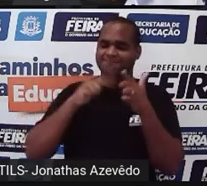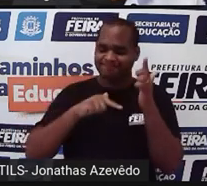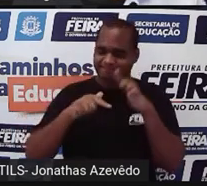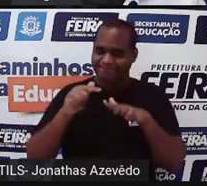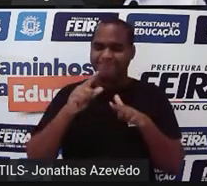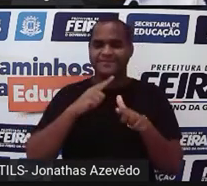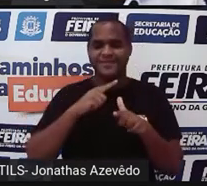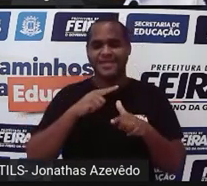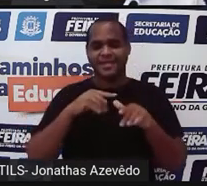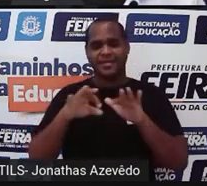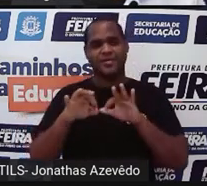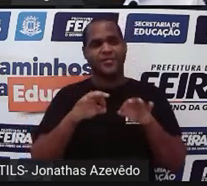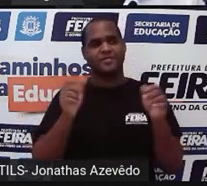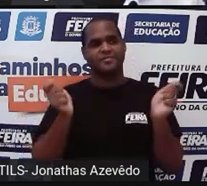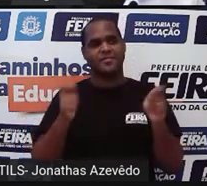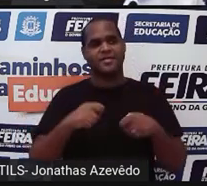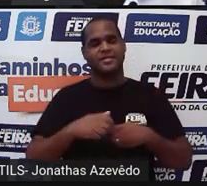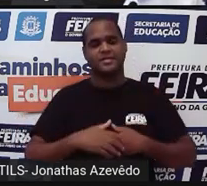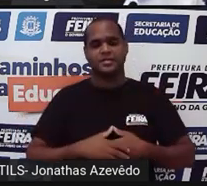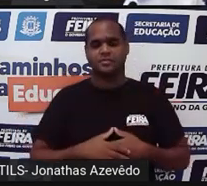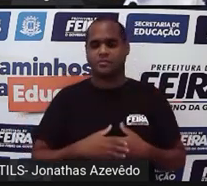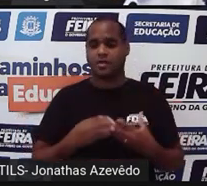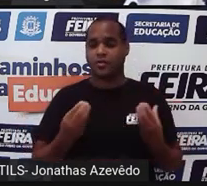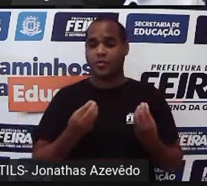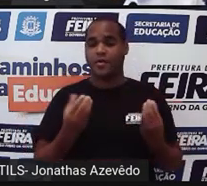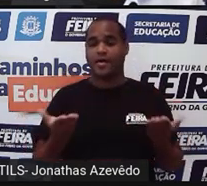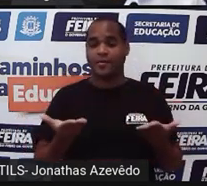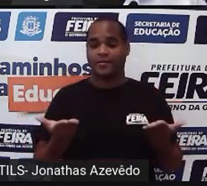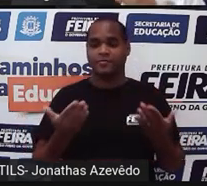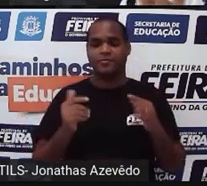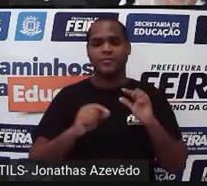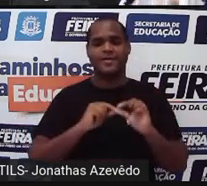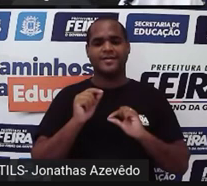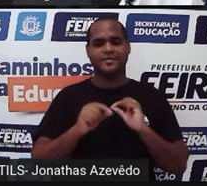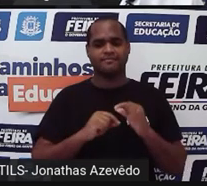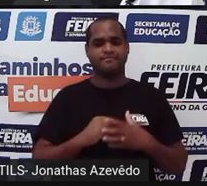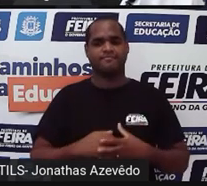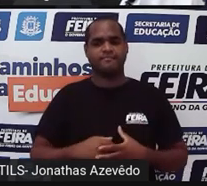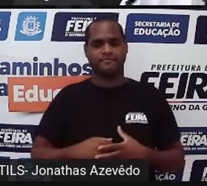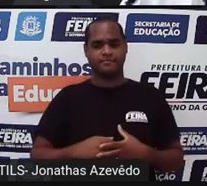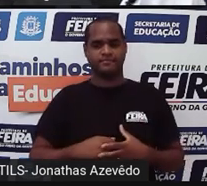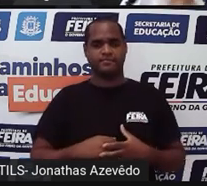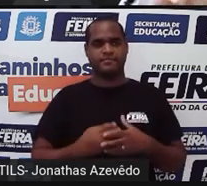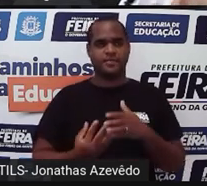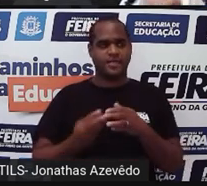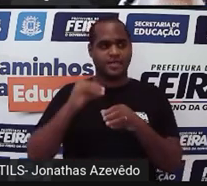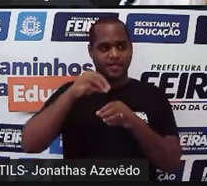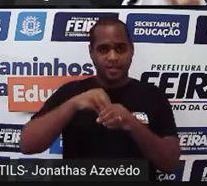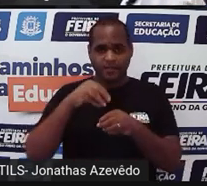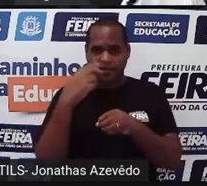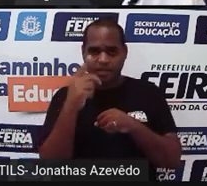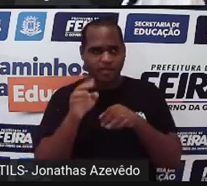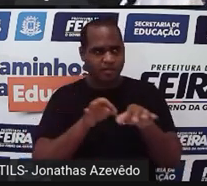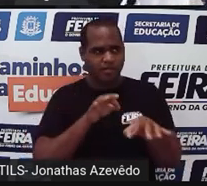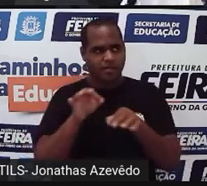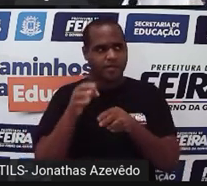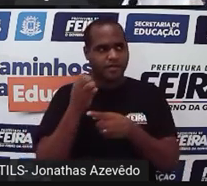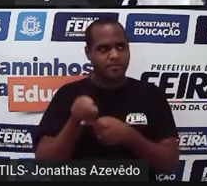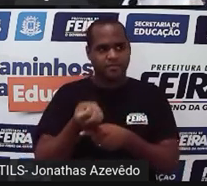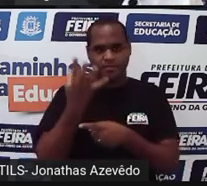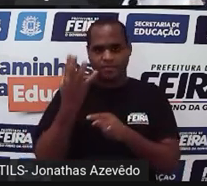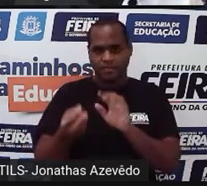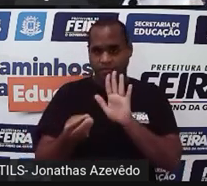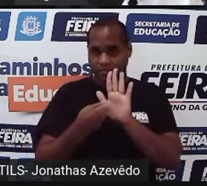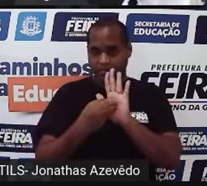bom? Bom, o que é que eu vou fazer agora? Dentro dessa organização eu vou colocar as quantidades, tá